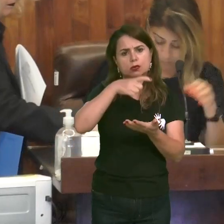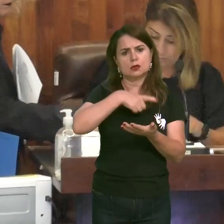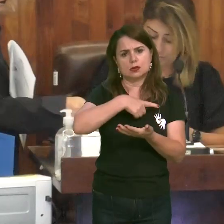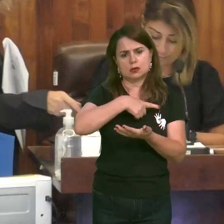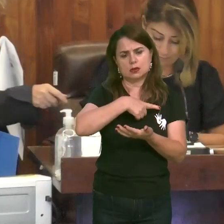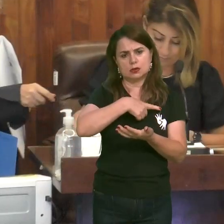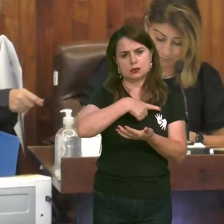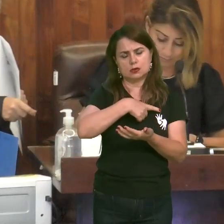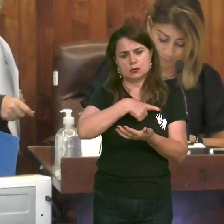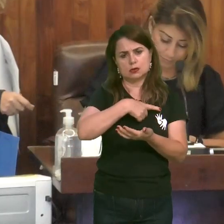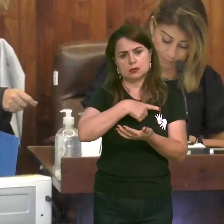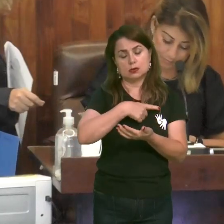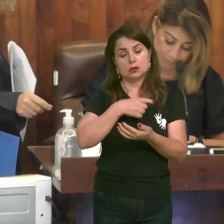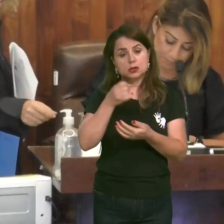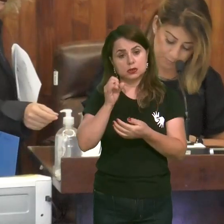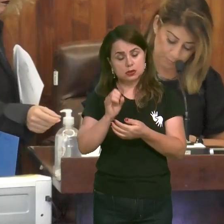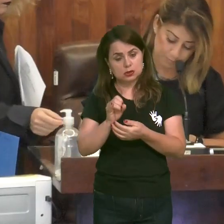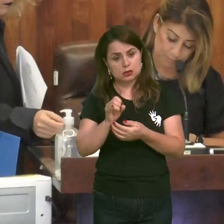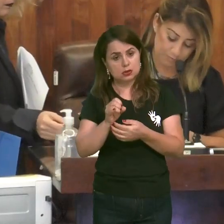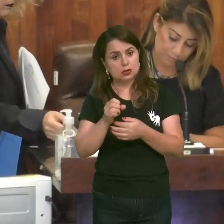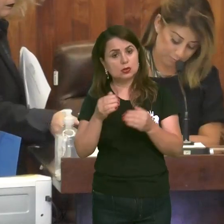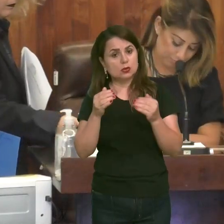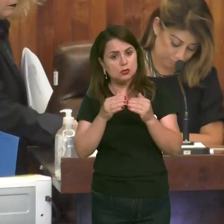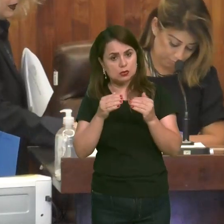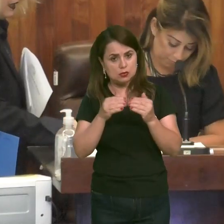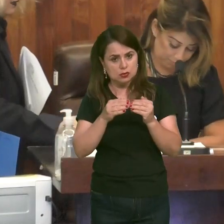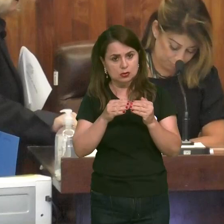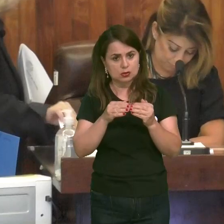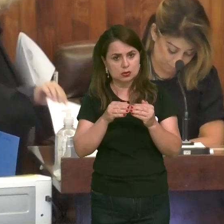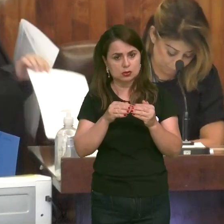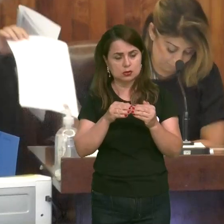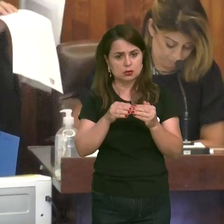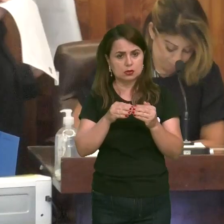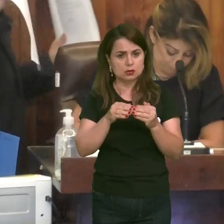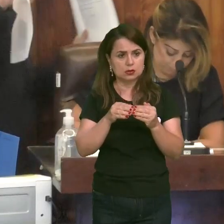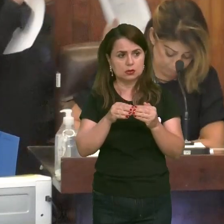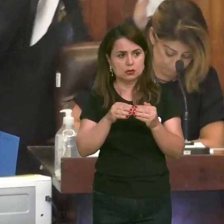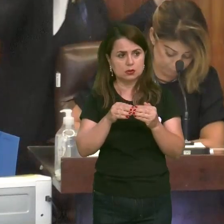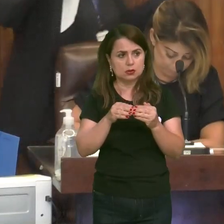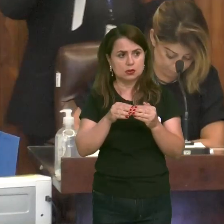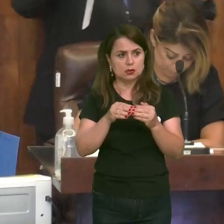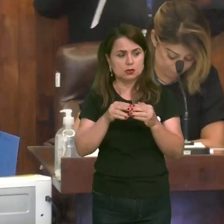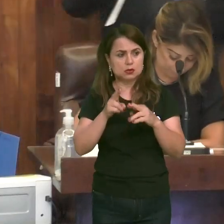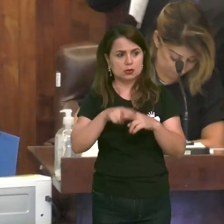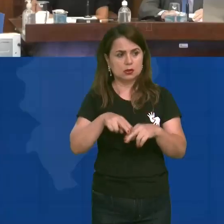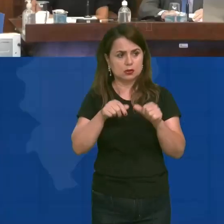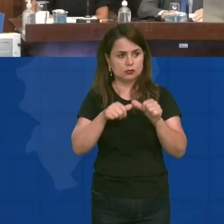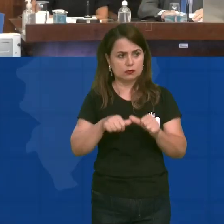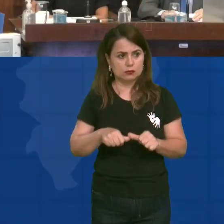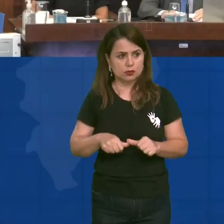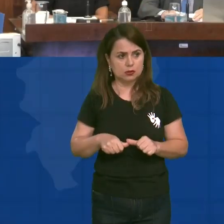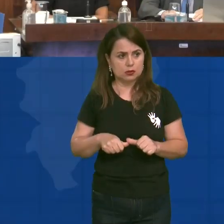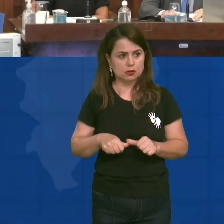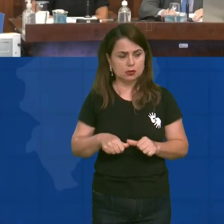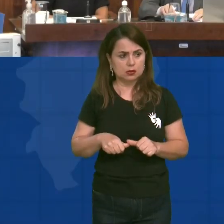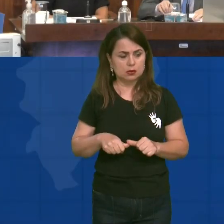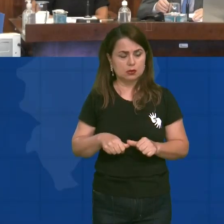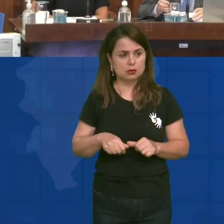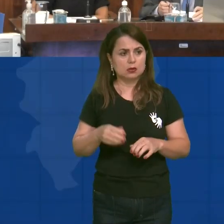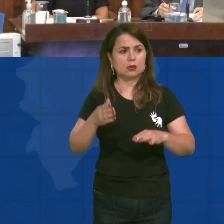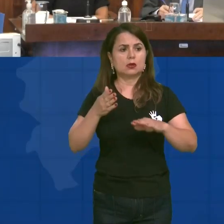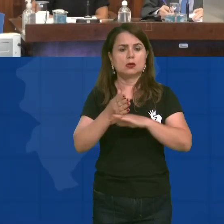mesmo os geradores que aprovam o pedido da vereadora professora Daniela permanece como se encontra